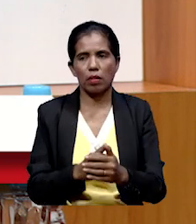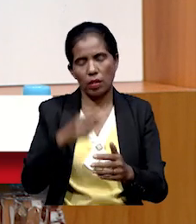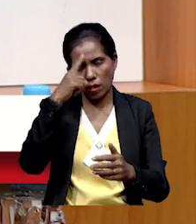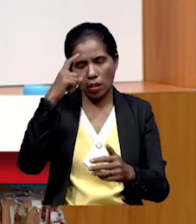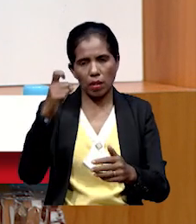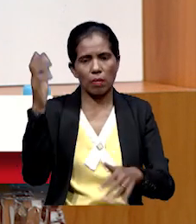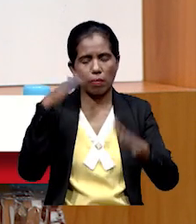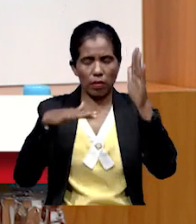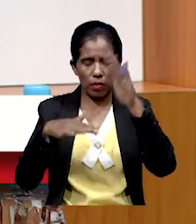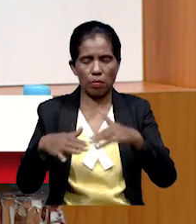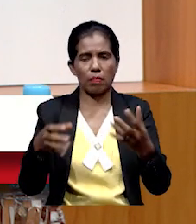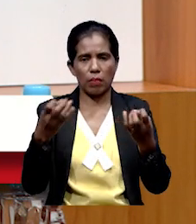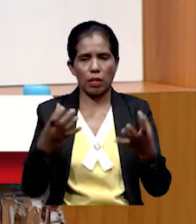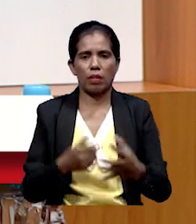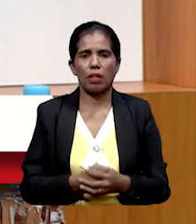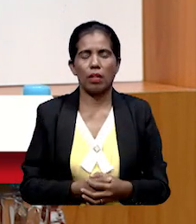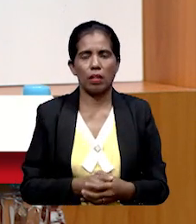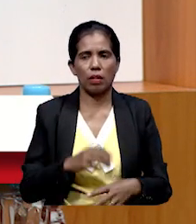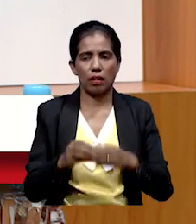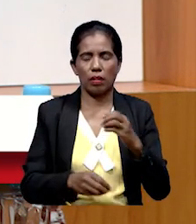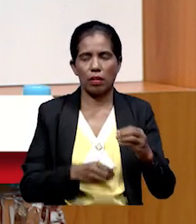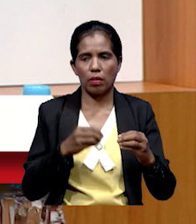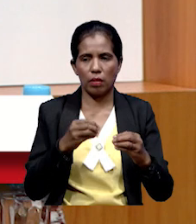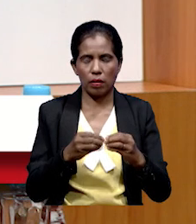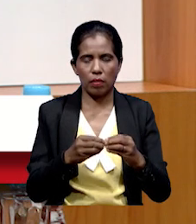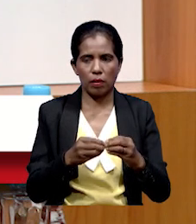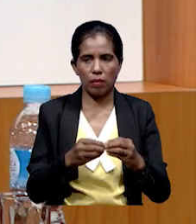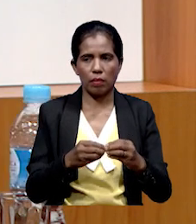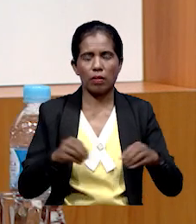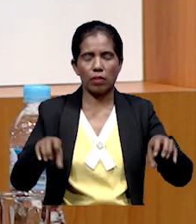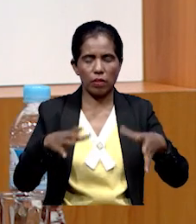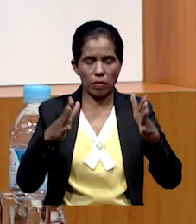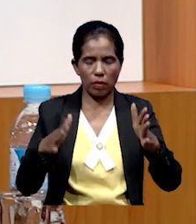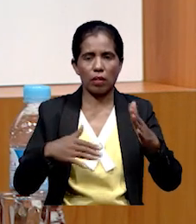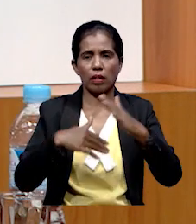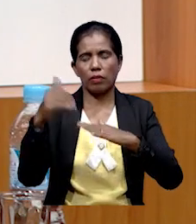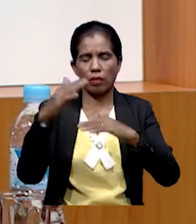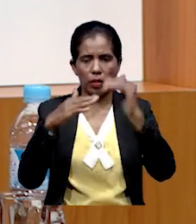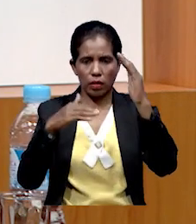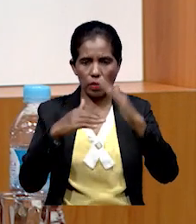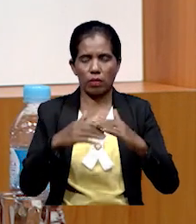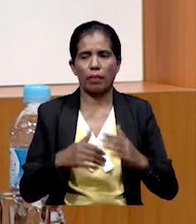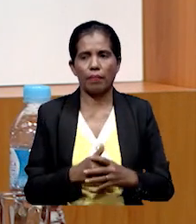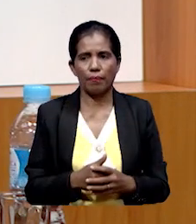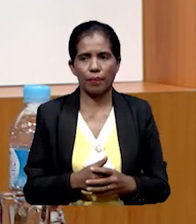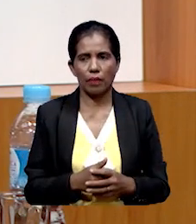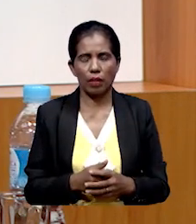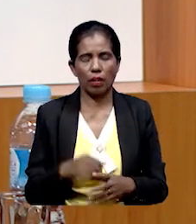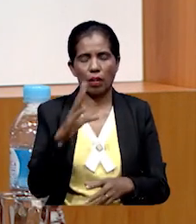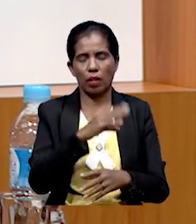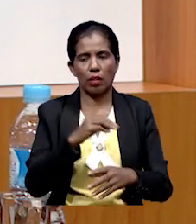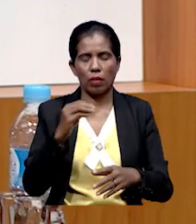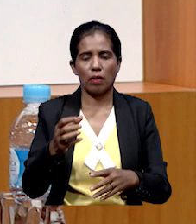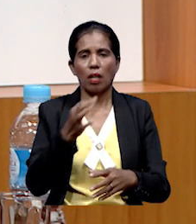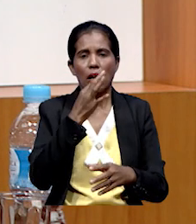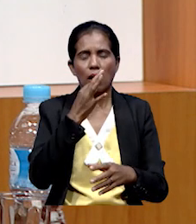Barak relaciona com recursos humanos, infraestrutura. Não temos para merenda